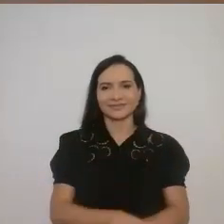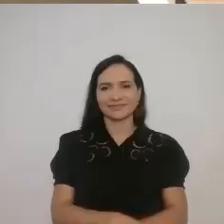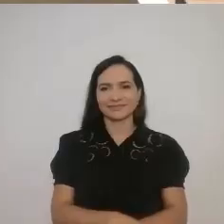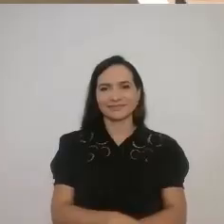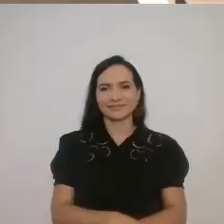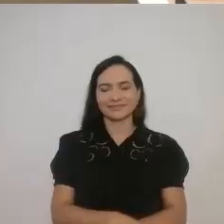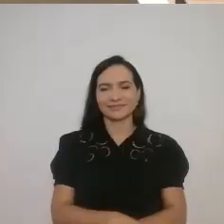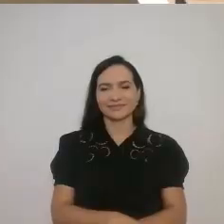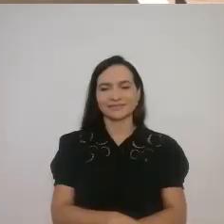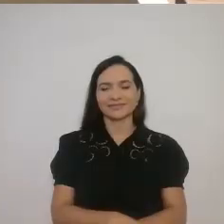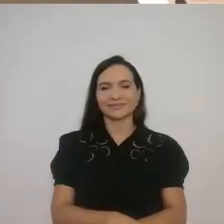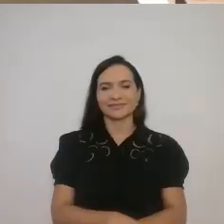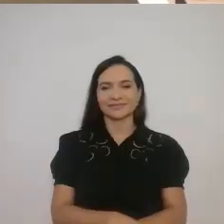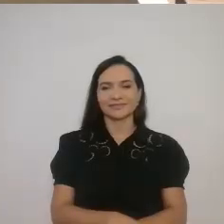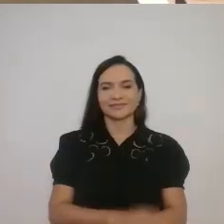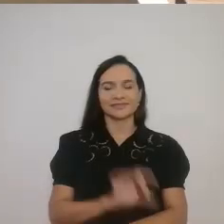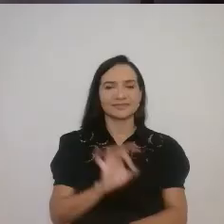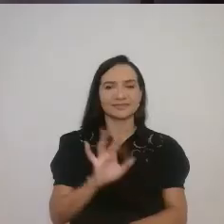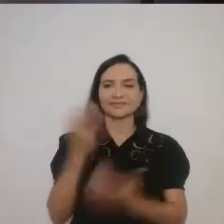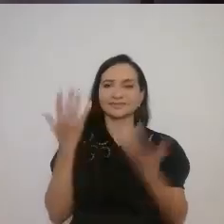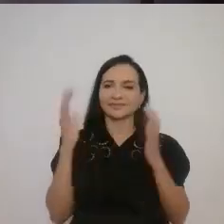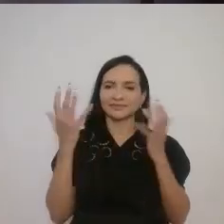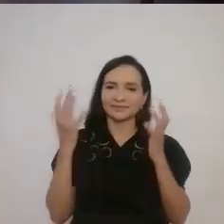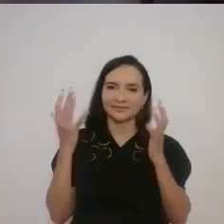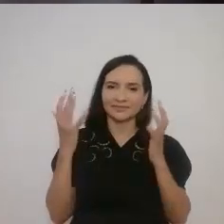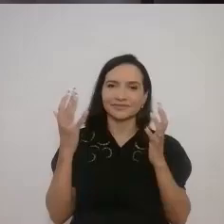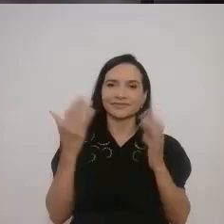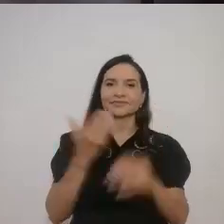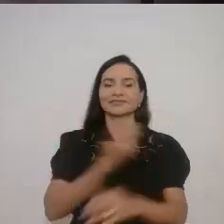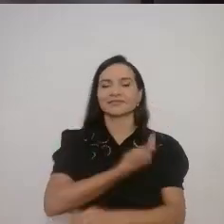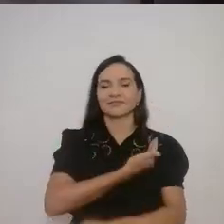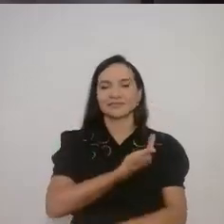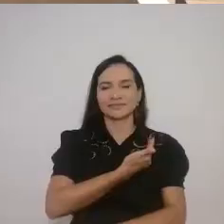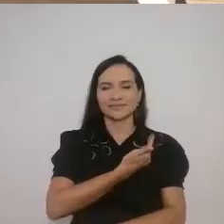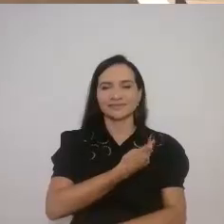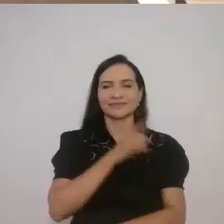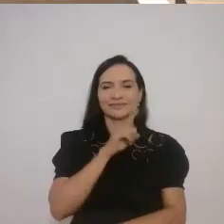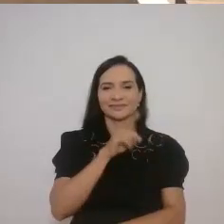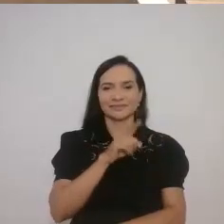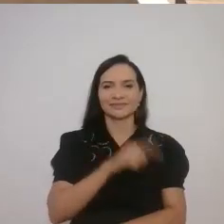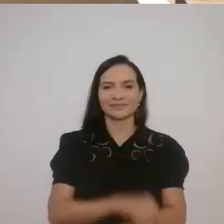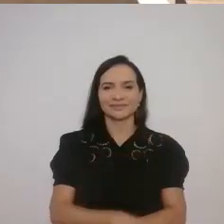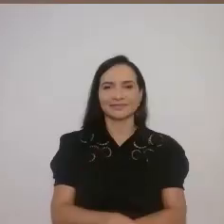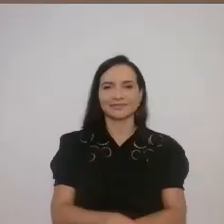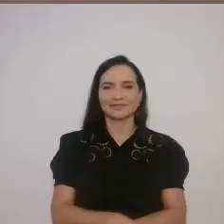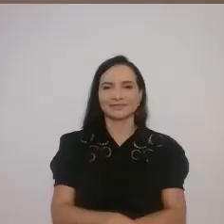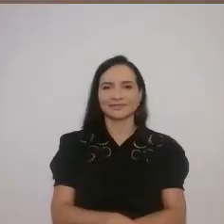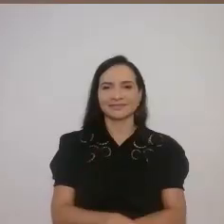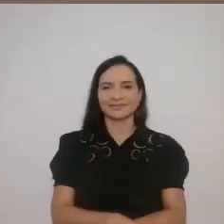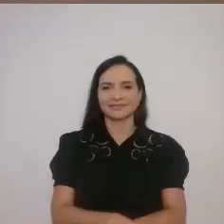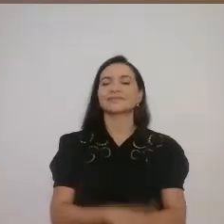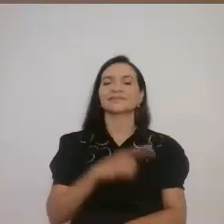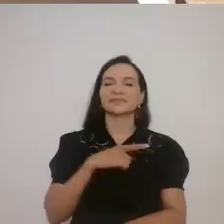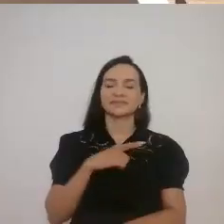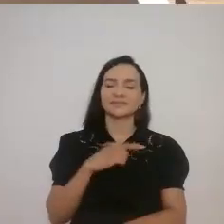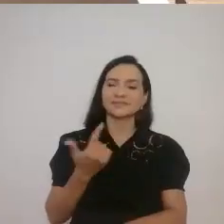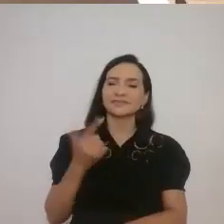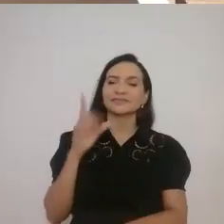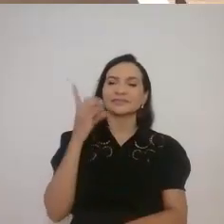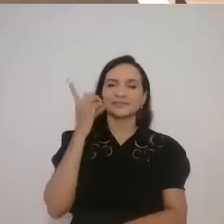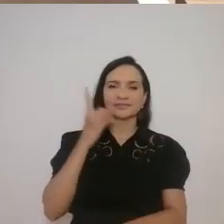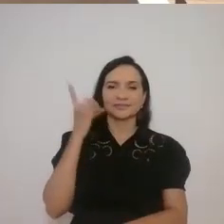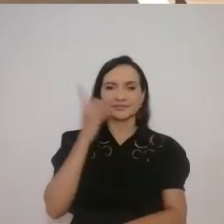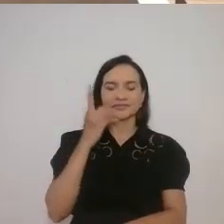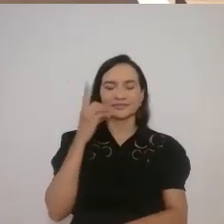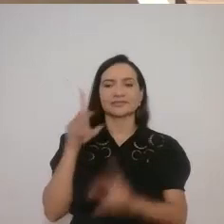Sem proposição, presidente. Só os parabéns ao amigo Vivaldo Pinheiro. Desembargador Glauber. Da mesma forma, senhor